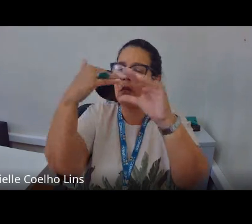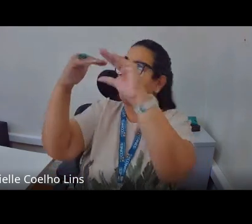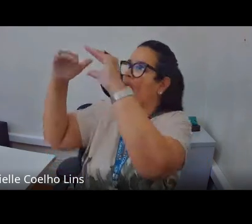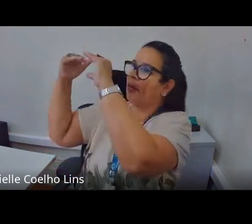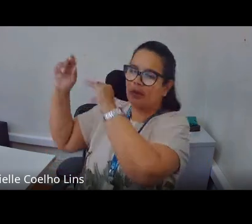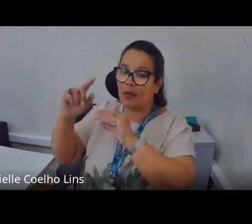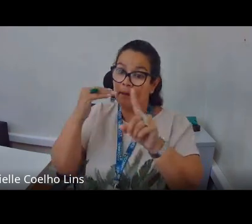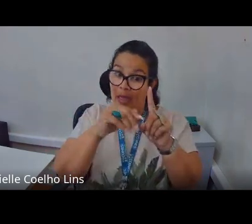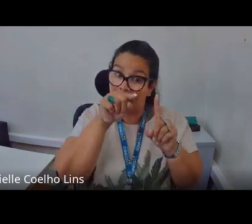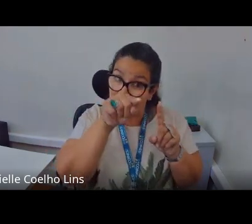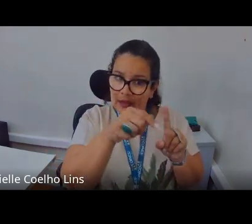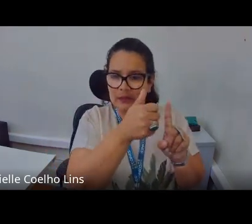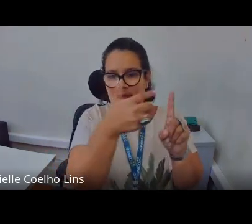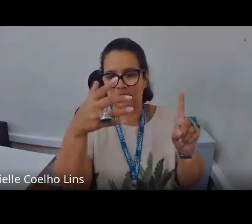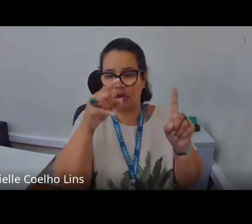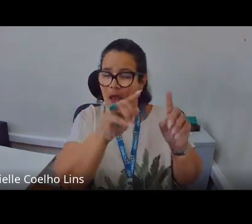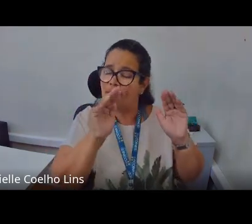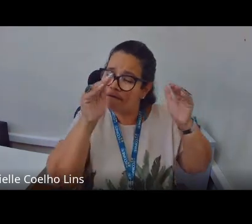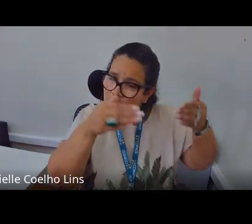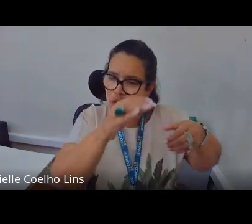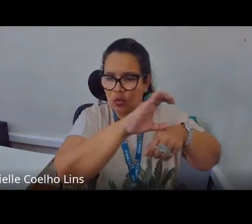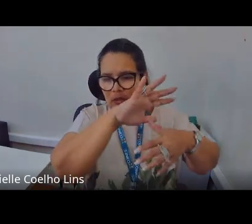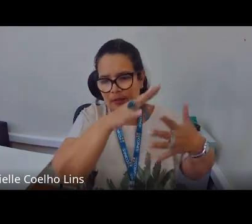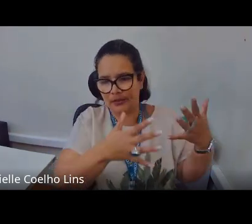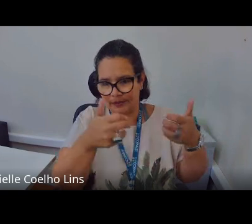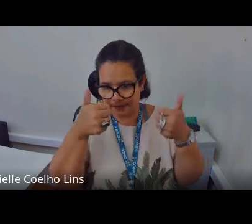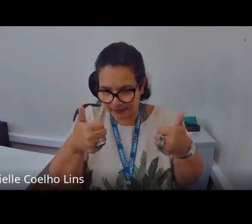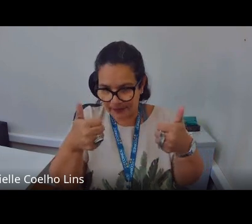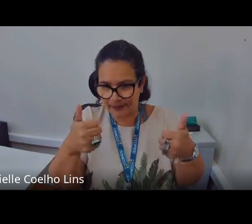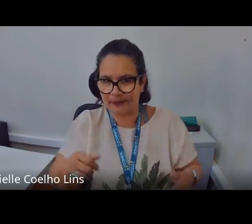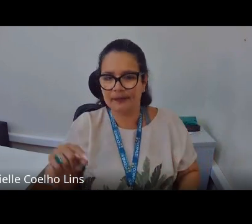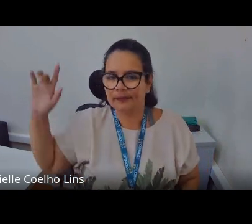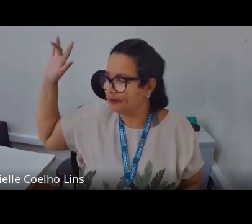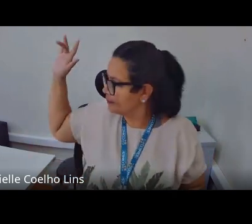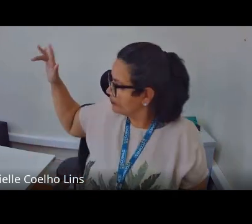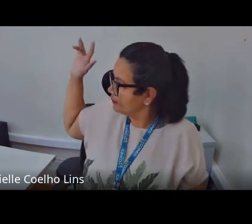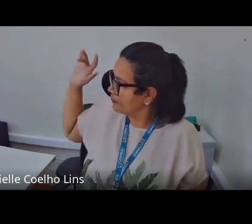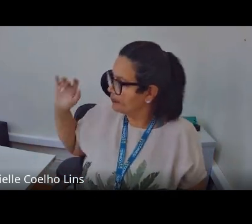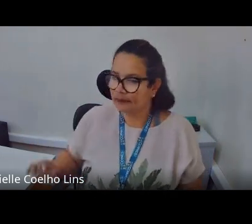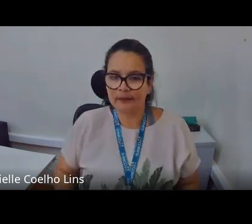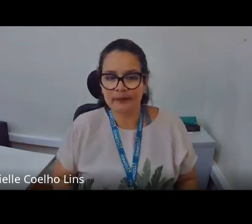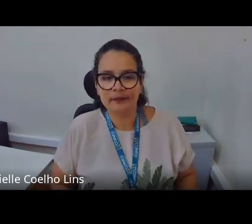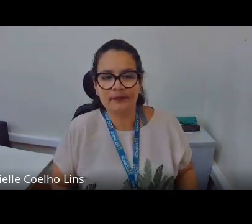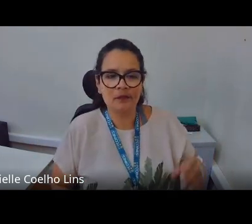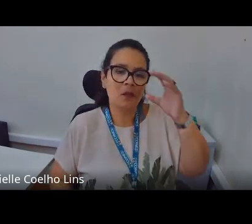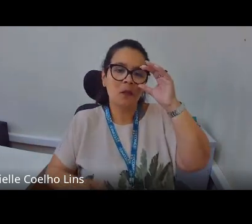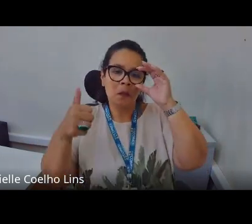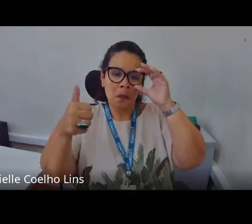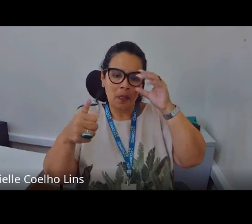que necessitar, através desse e-mail, que é e-mail próprio do curso de